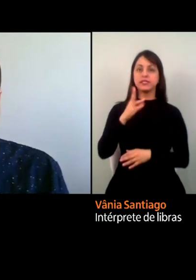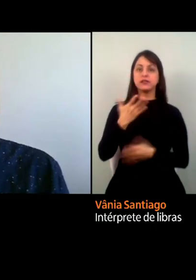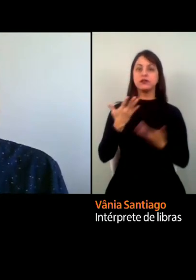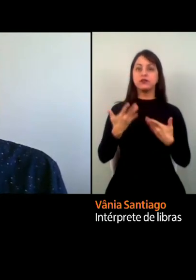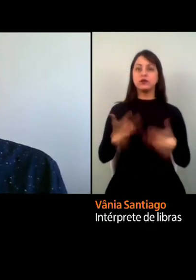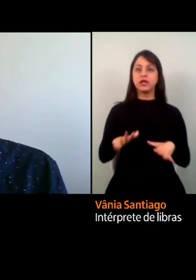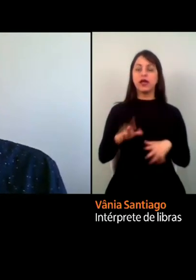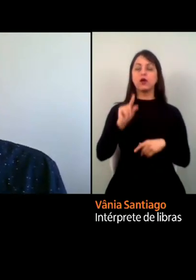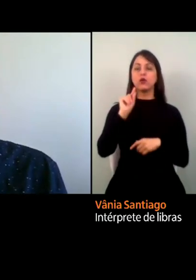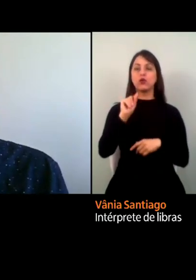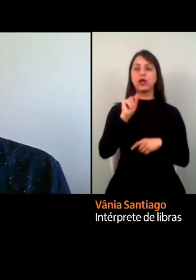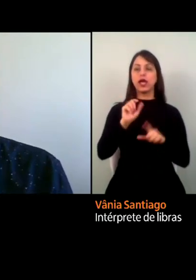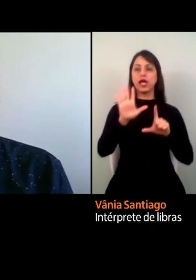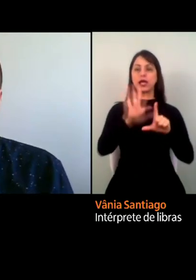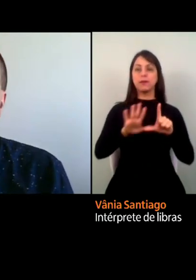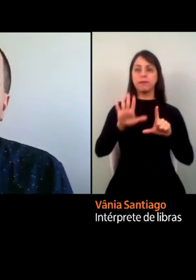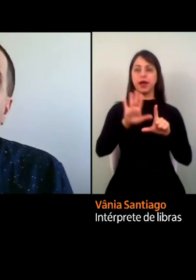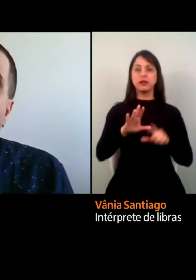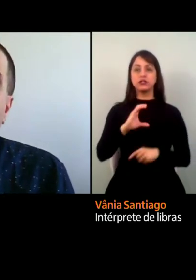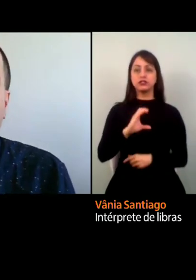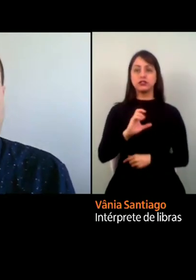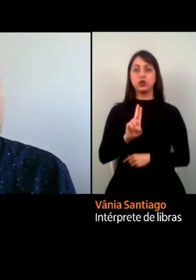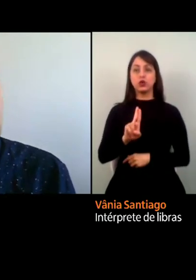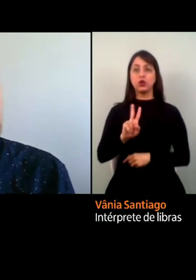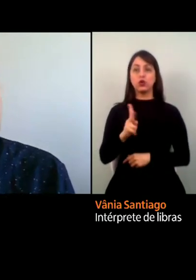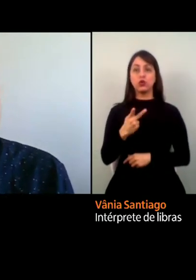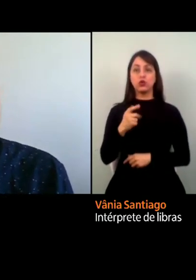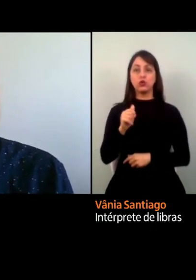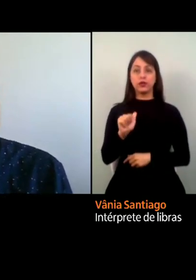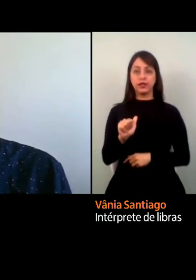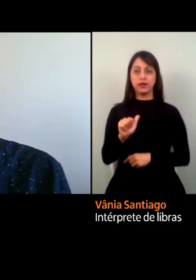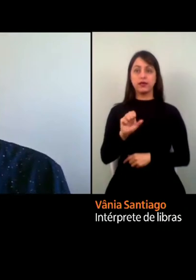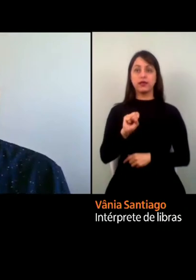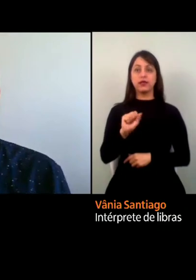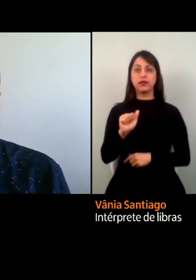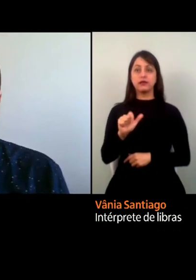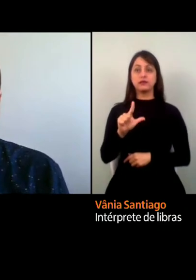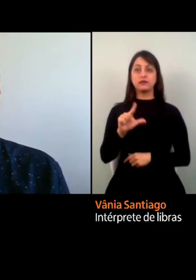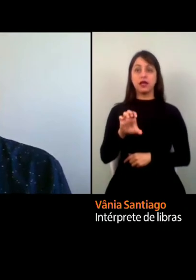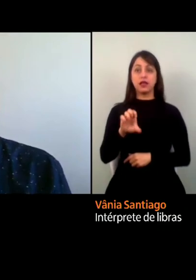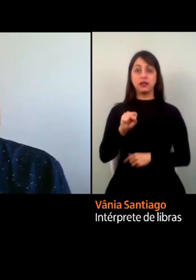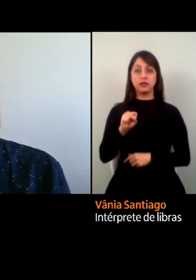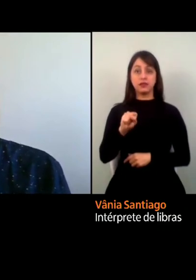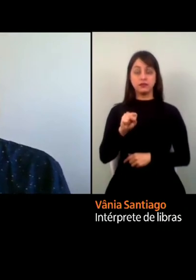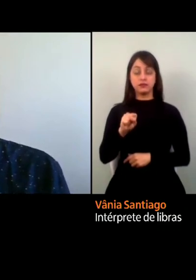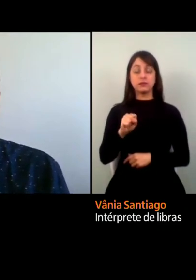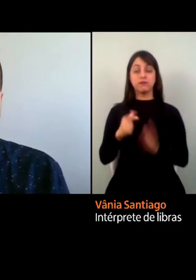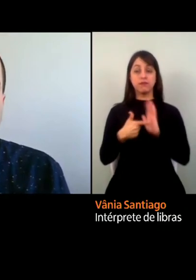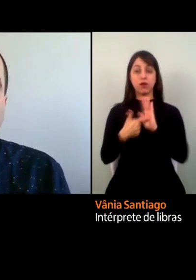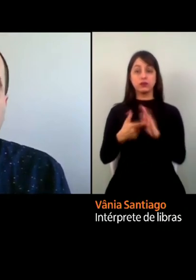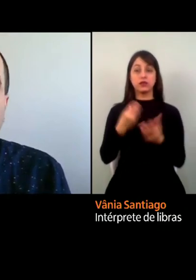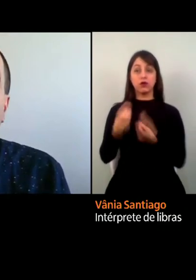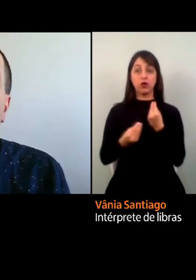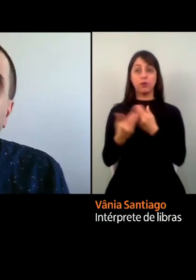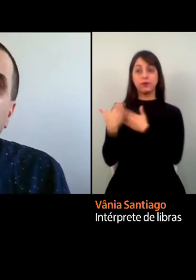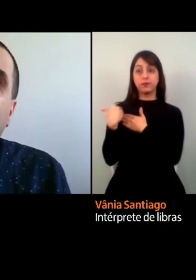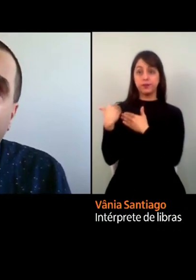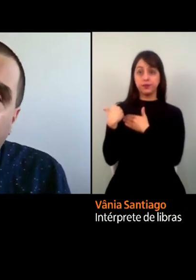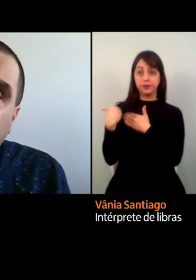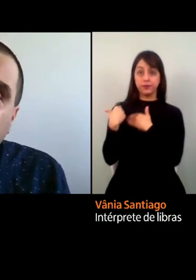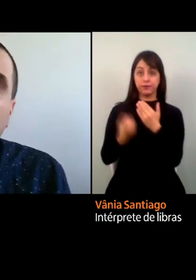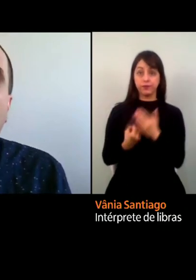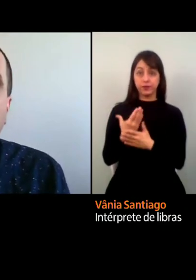pude fazer uma reparação de seu papel fundador de nosso cinema. E ainda pude manifestar